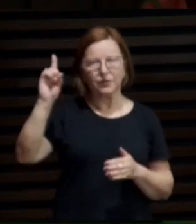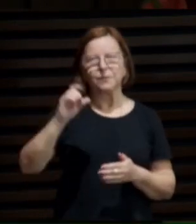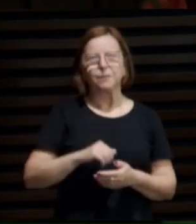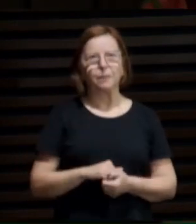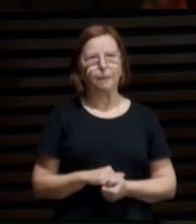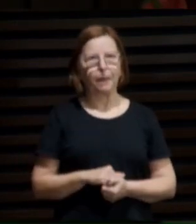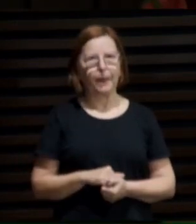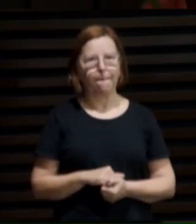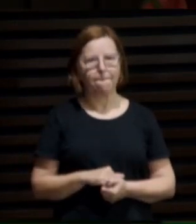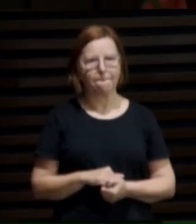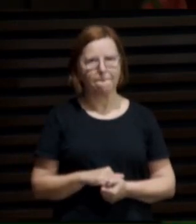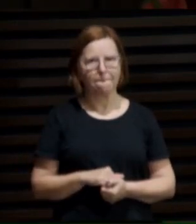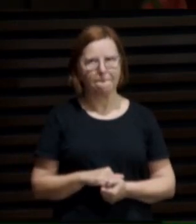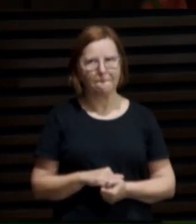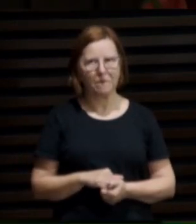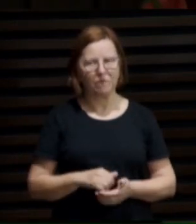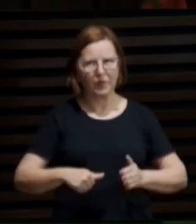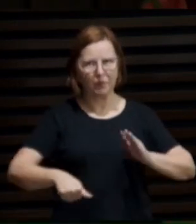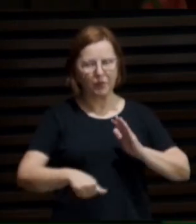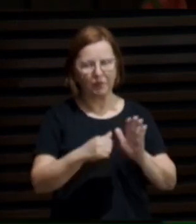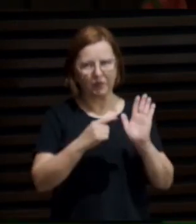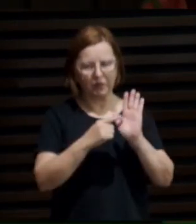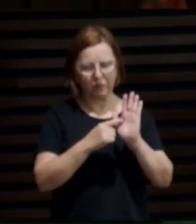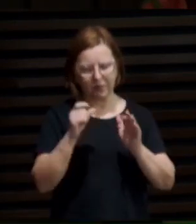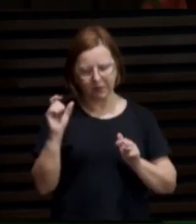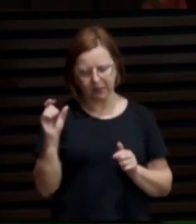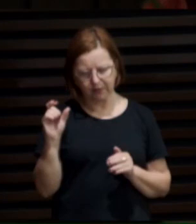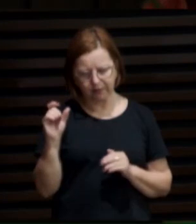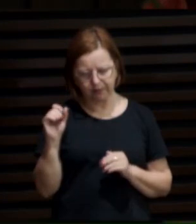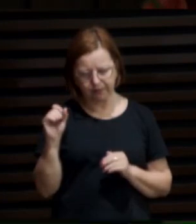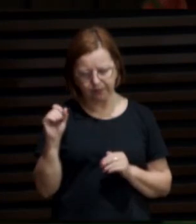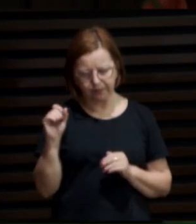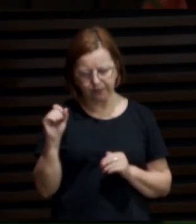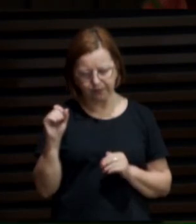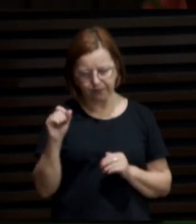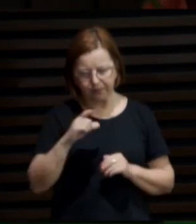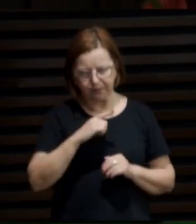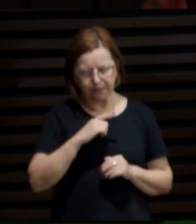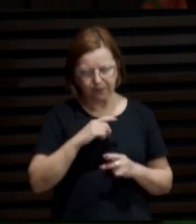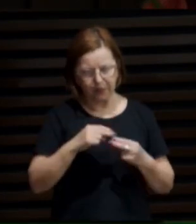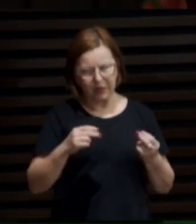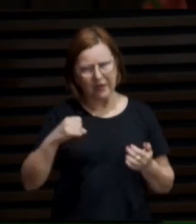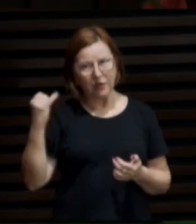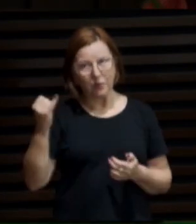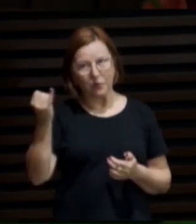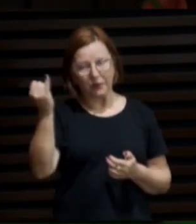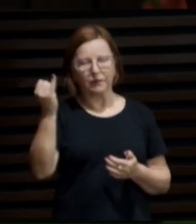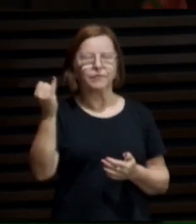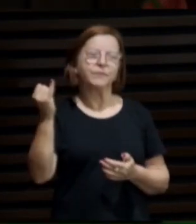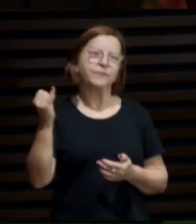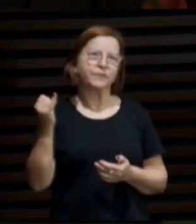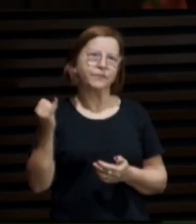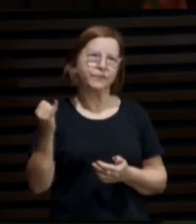Então essa é a primeira vez que aparece essa palavra. E há um princípio muito importante dentro da hermenêutica, que é